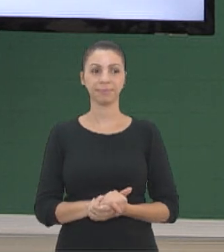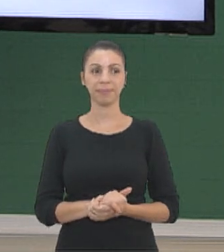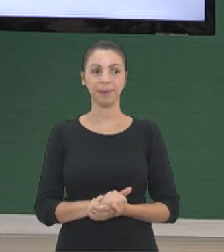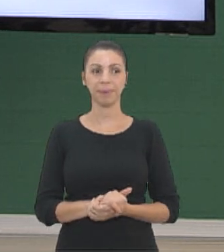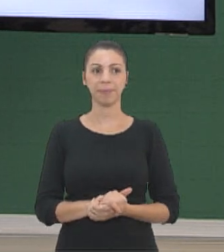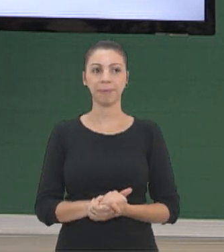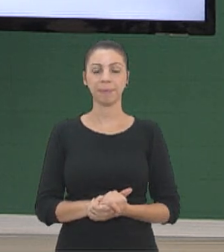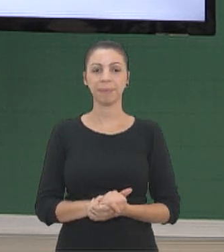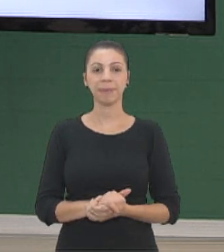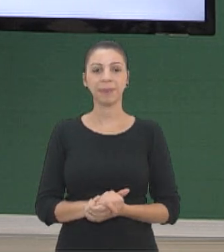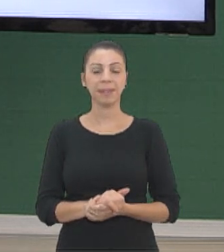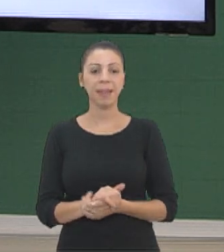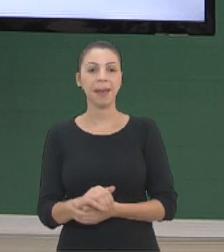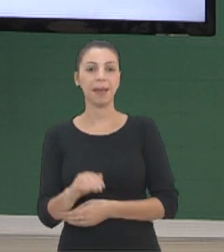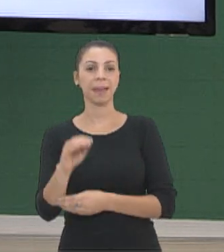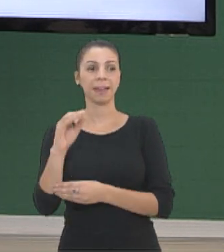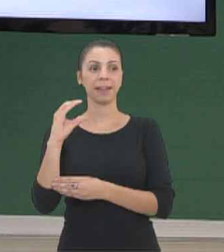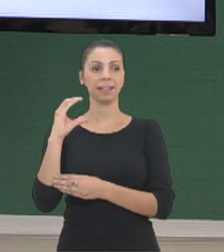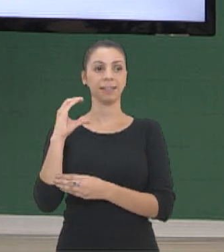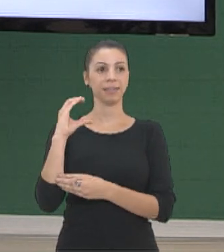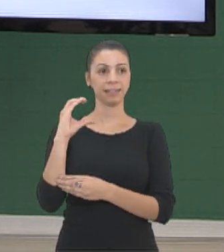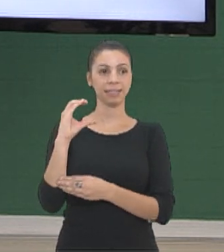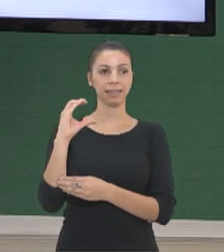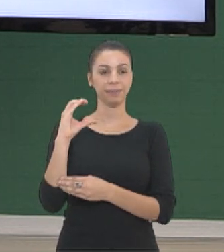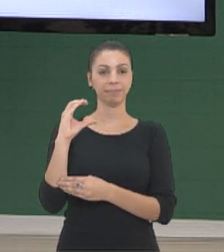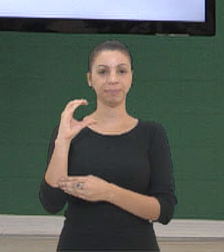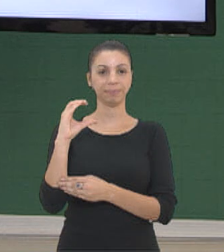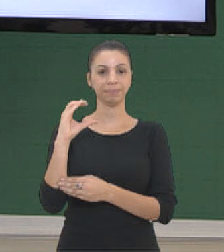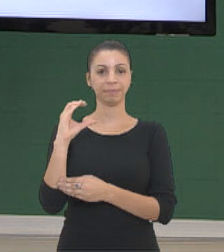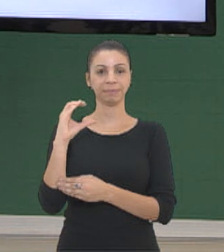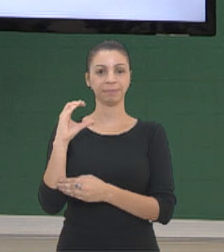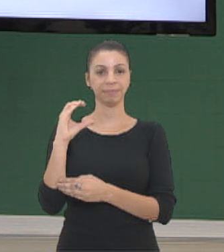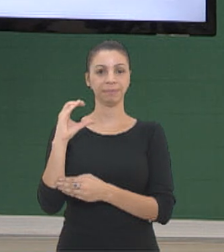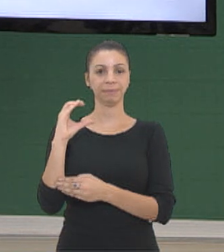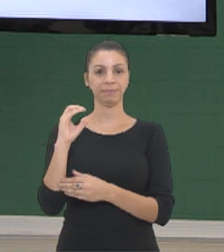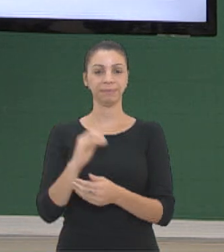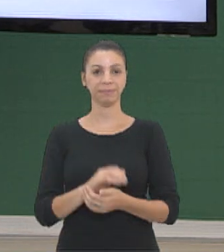Jacobinos, girondinos e a planície.